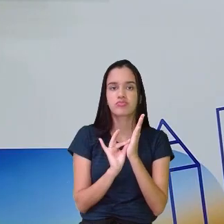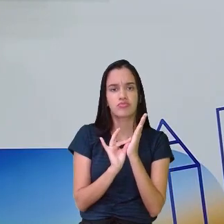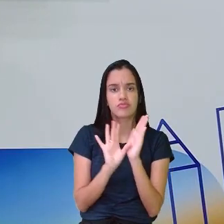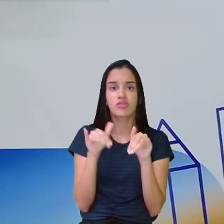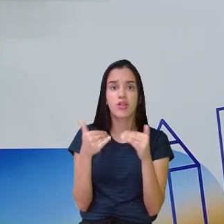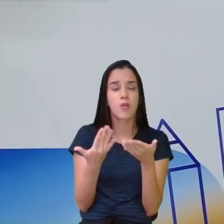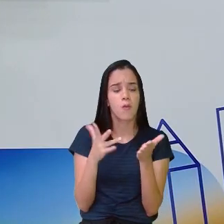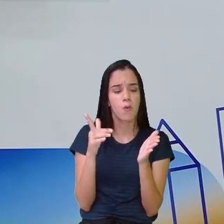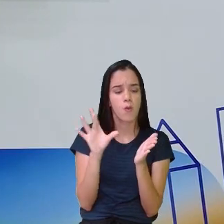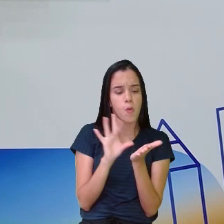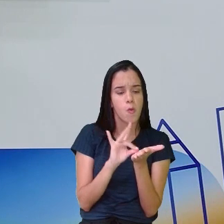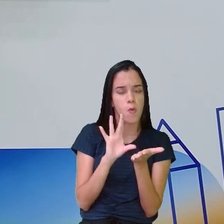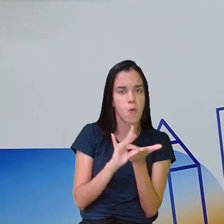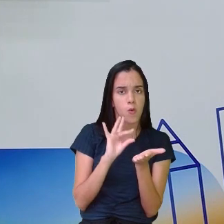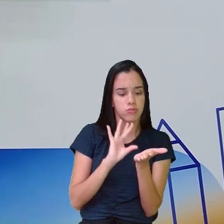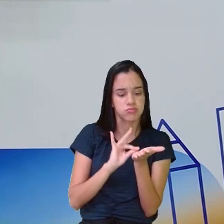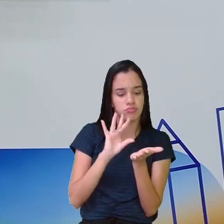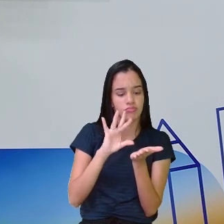cola.